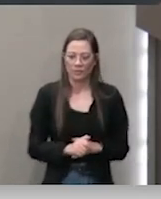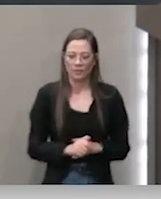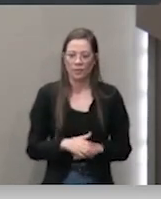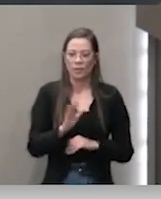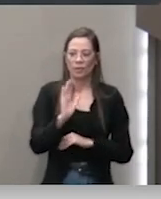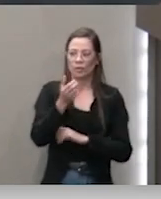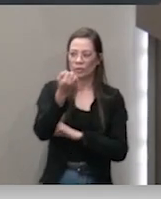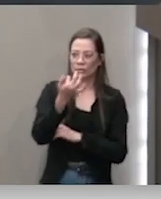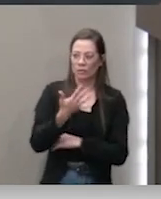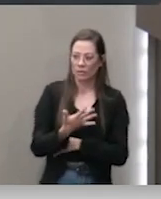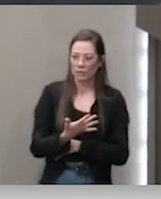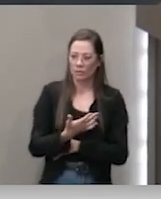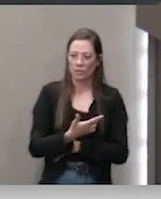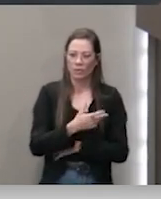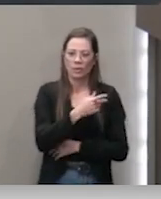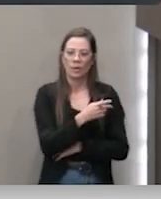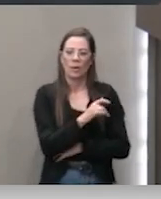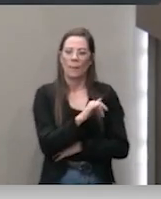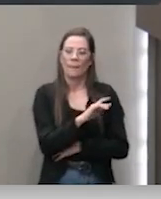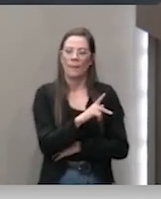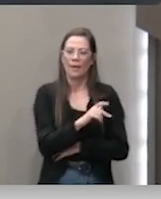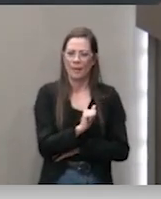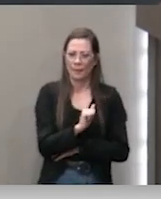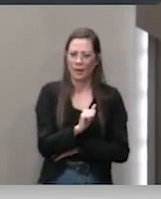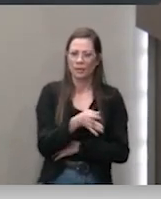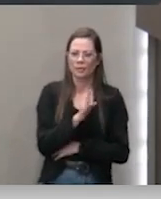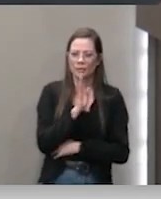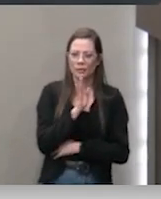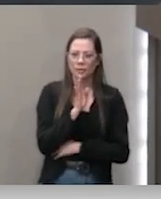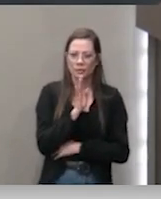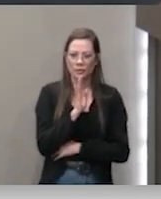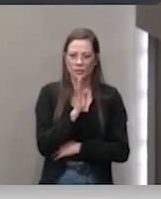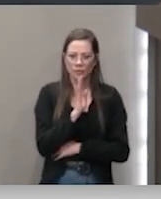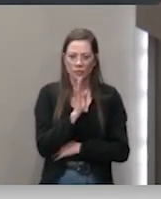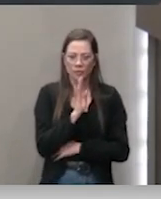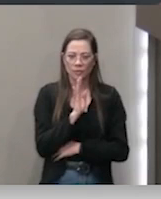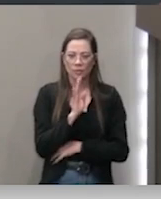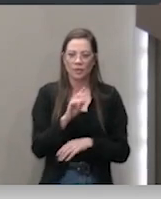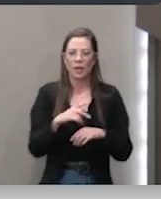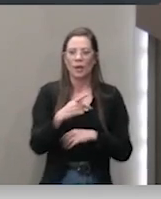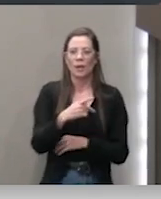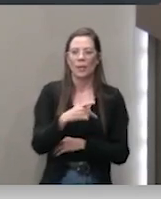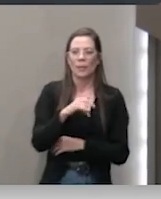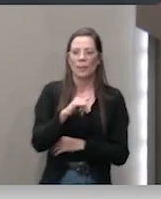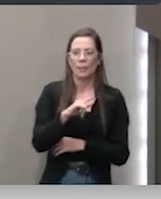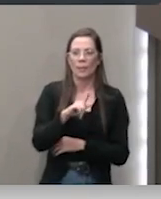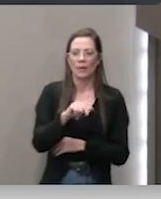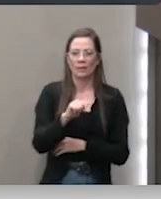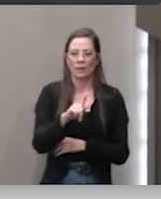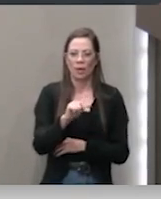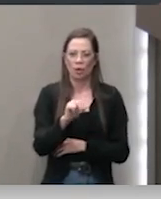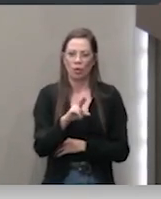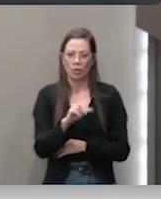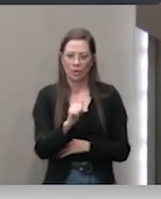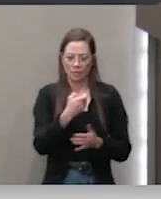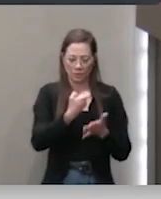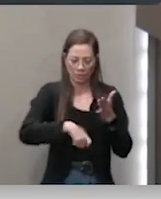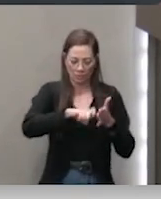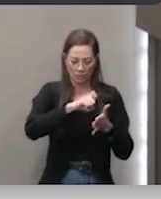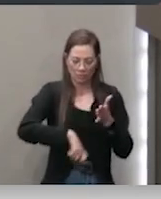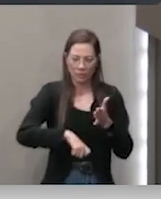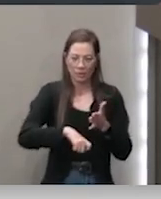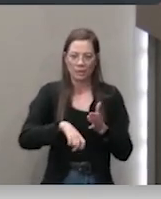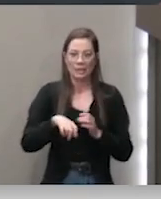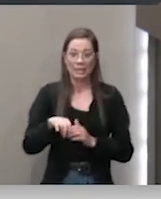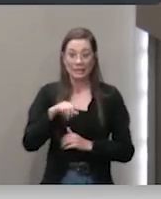Já disse o tio Pita, né? Mais conhecido pelos não íntimos como Pitágoras, que se educa as crianças, não precisa